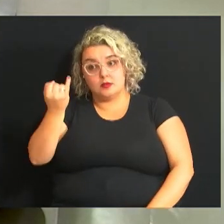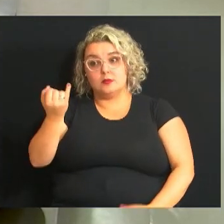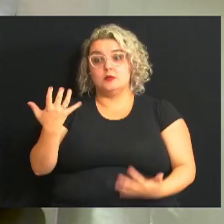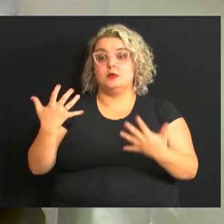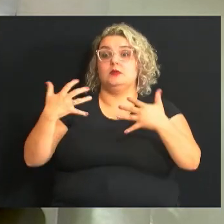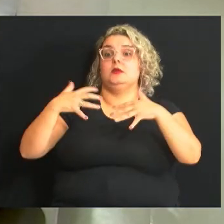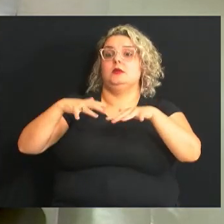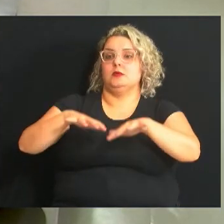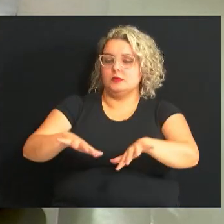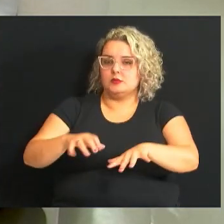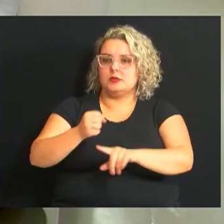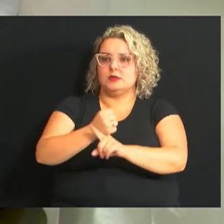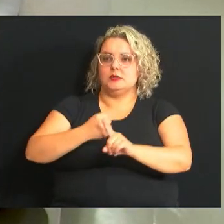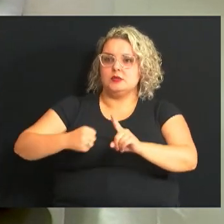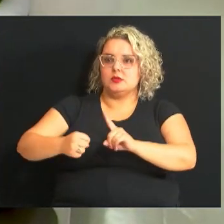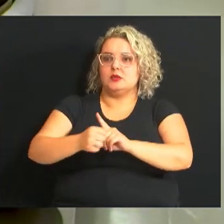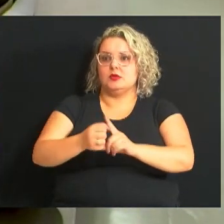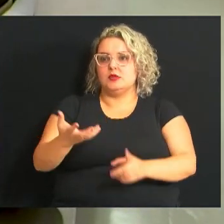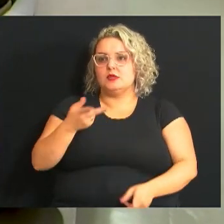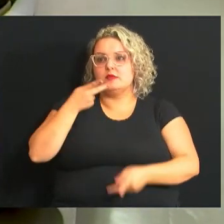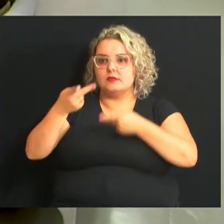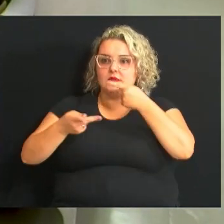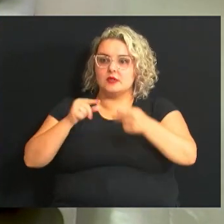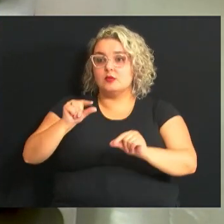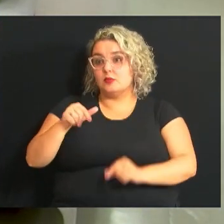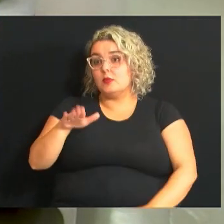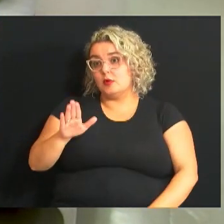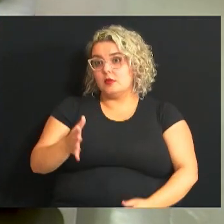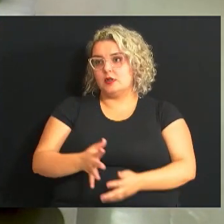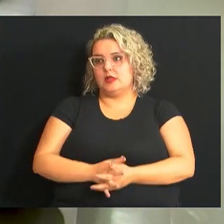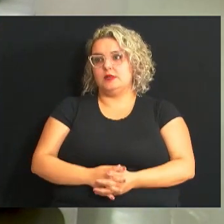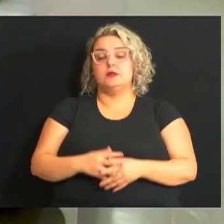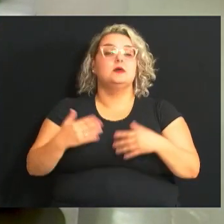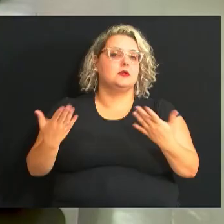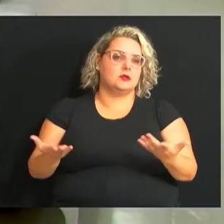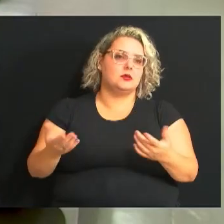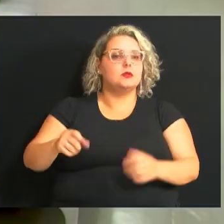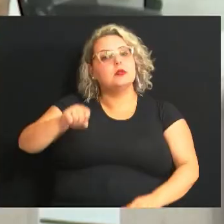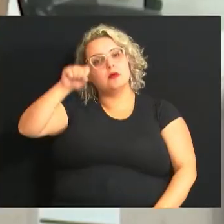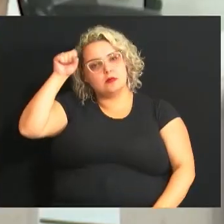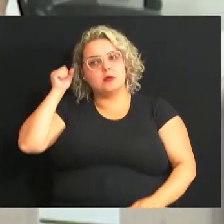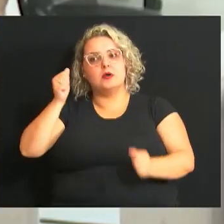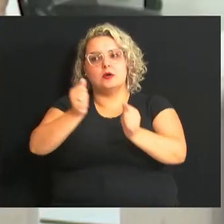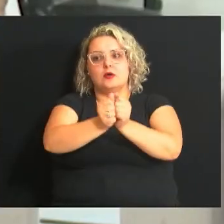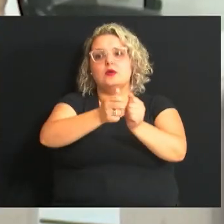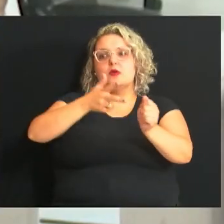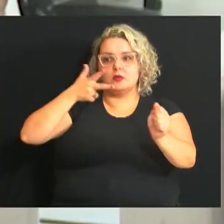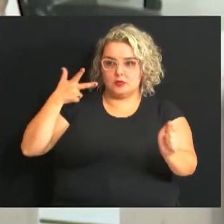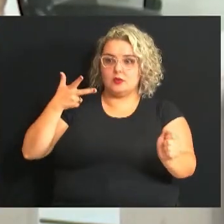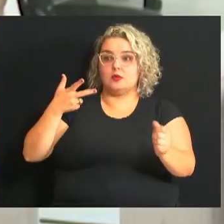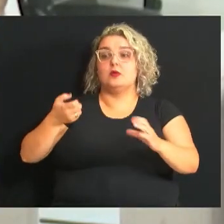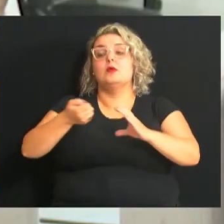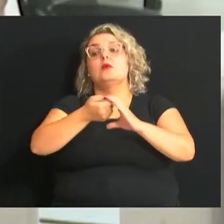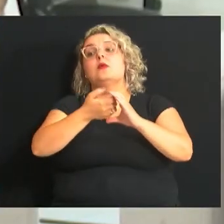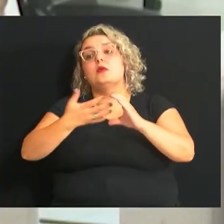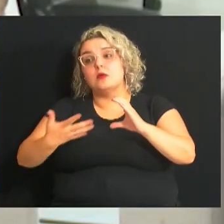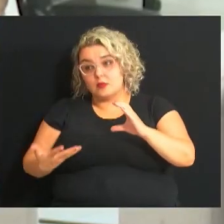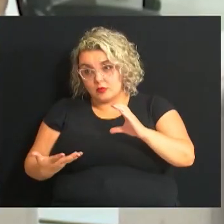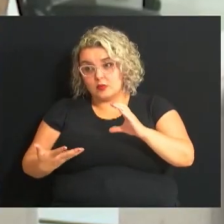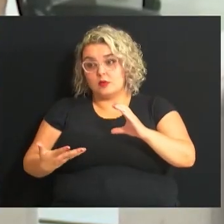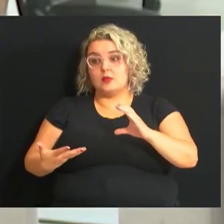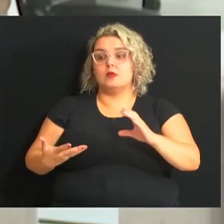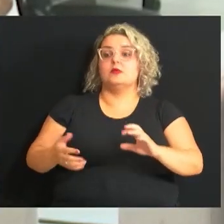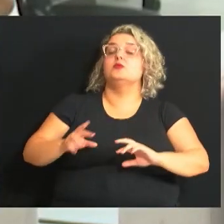social, gostaria que você falasse um pouco mais. Então, o vestibular indígena, ele é tem uma característica muito peculiar,